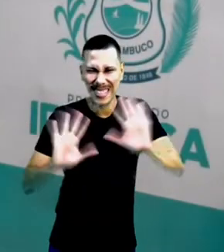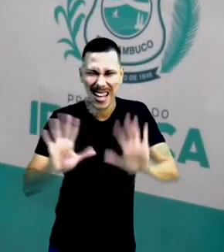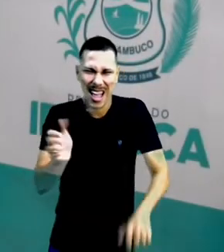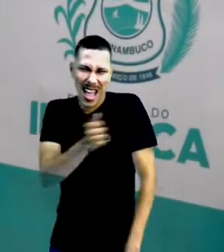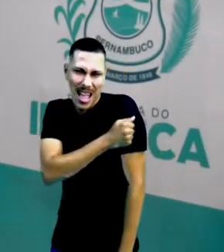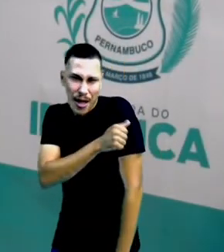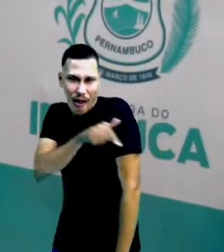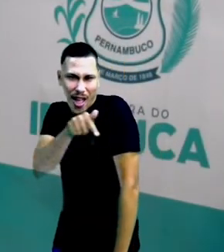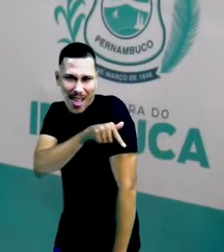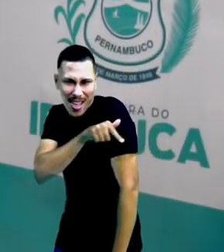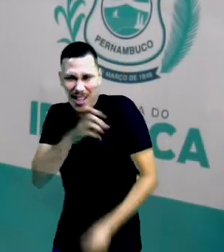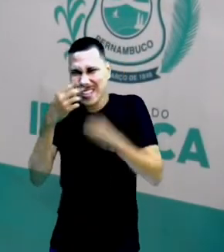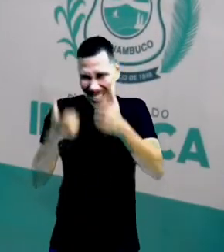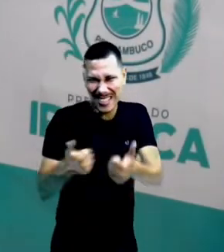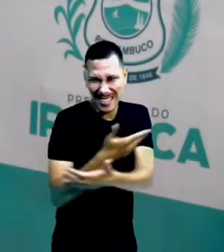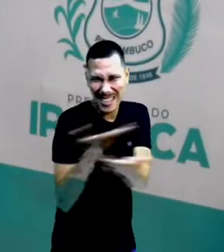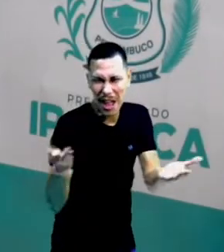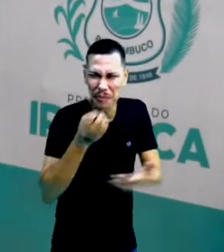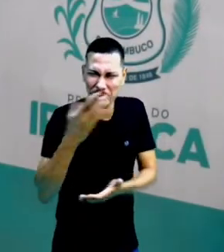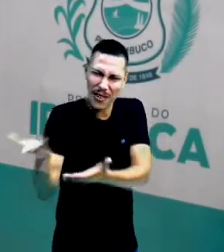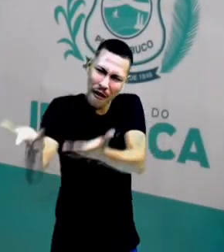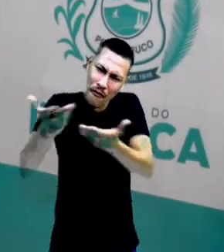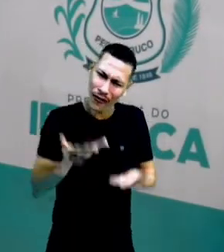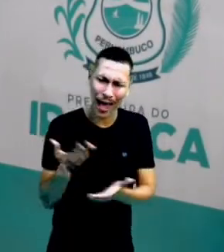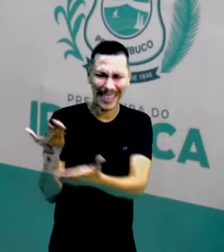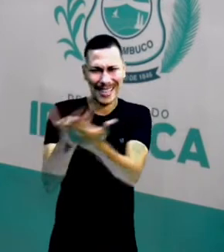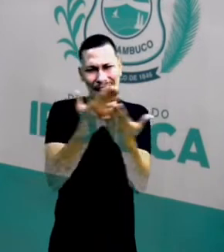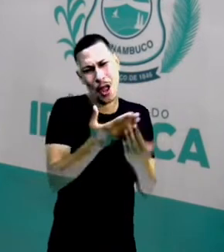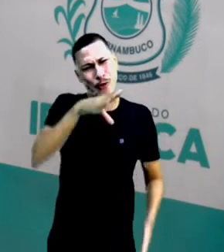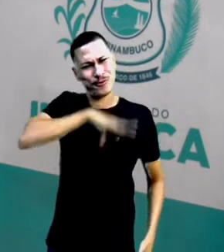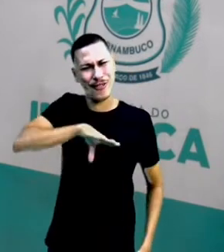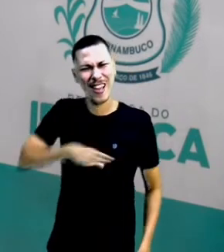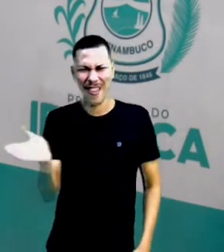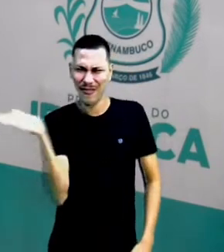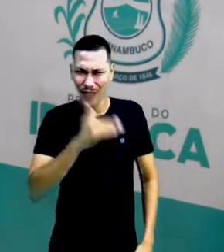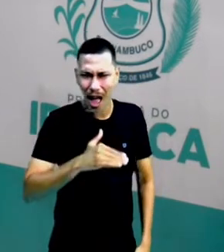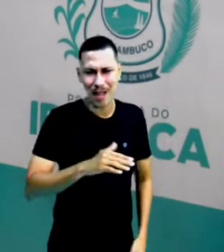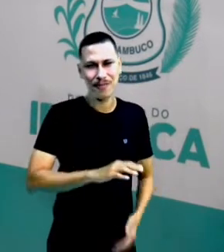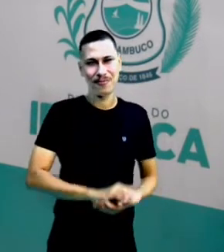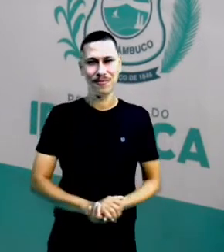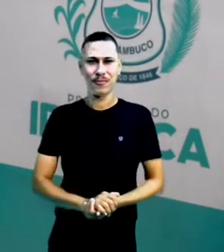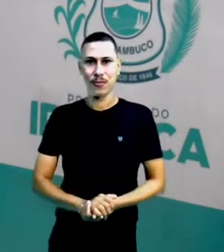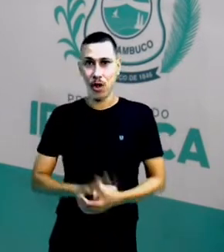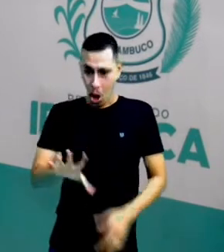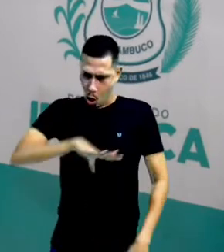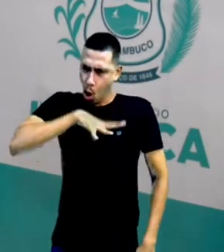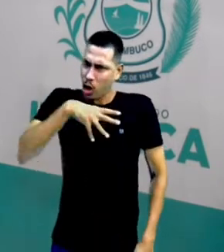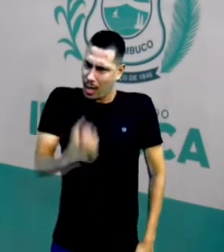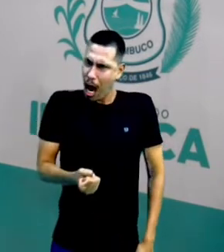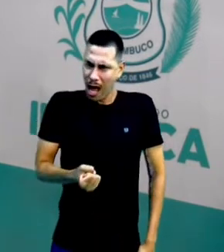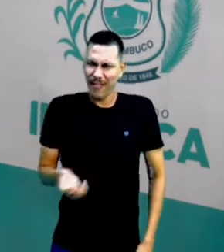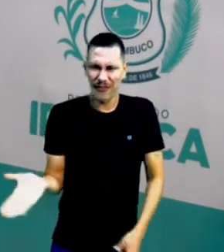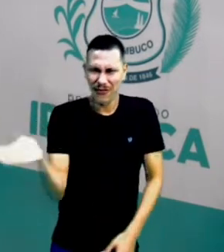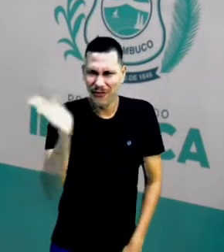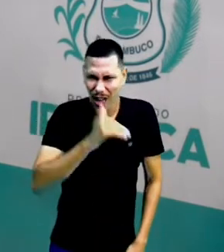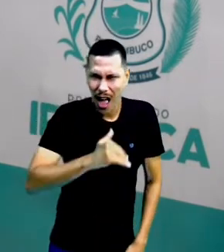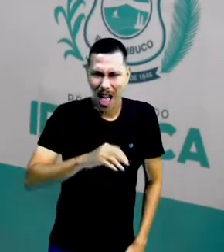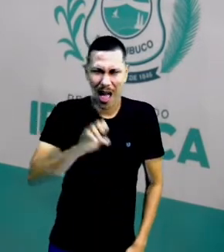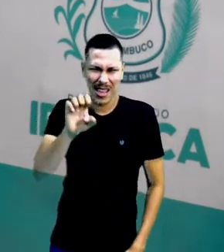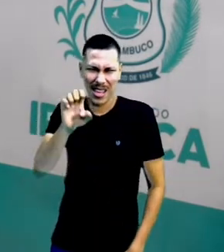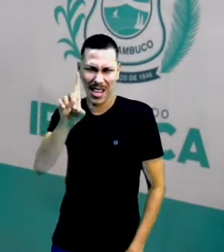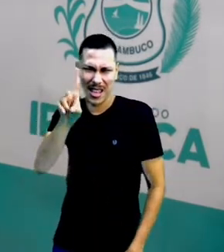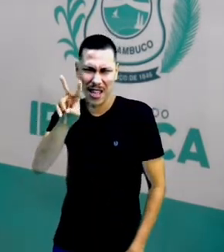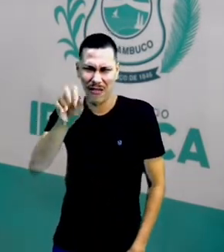Olá, estudantes do sétimo ano, tudo bem? Sejam bem-vindos para mais uma aula. Vamos lá, gente, ânimo, coragem, vamos nessa. Sou Edvânia